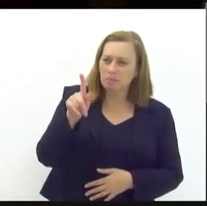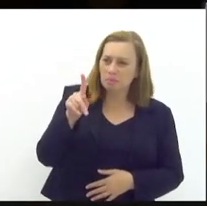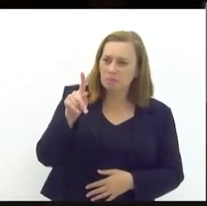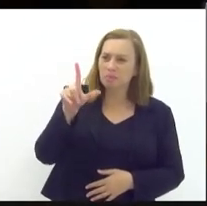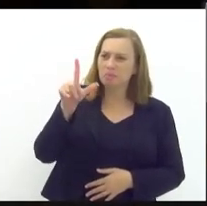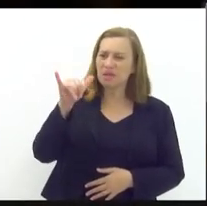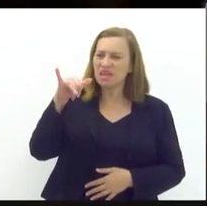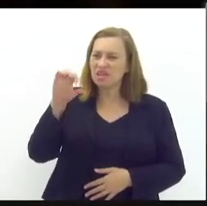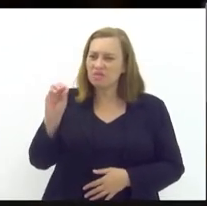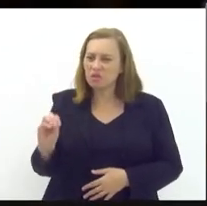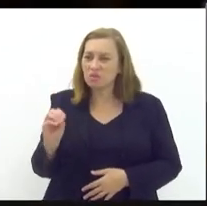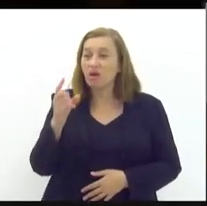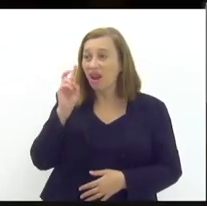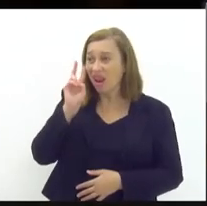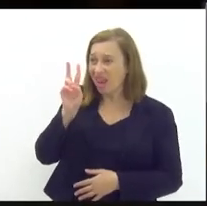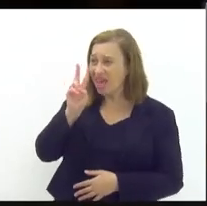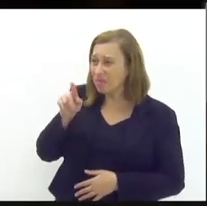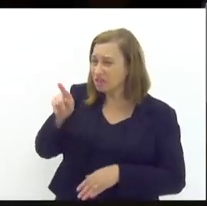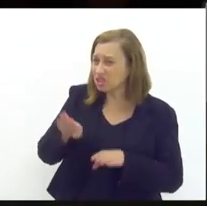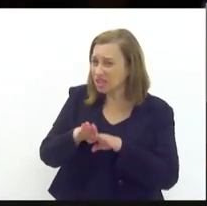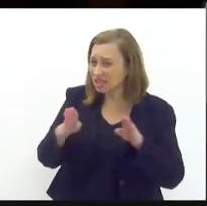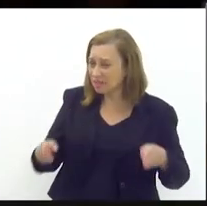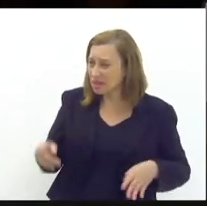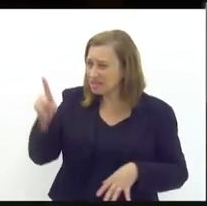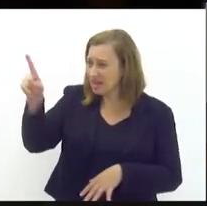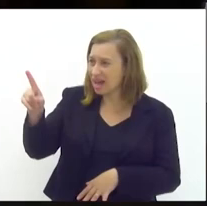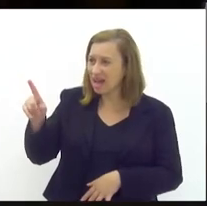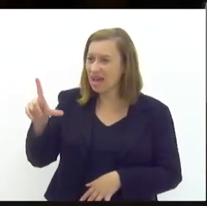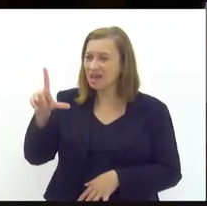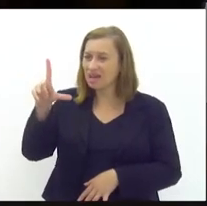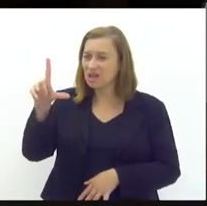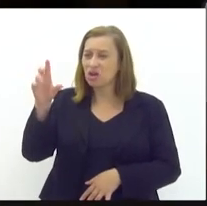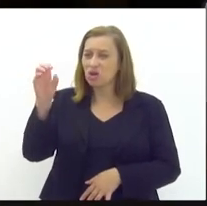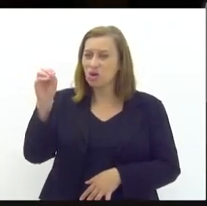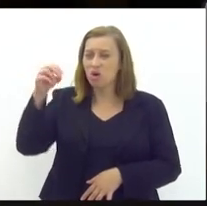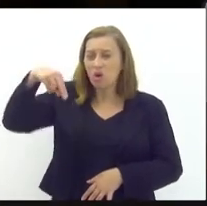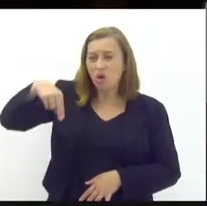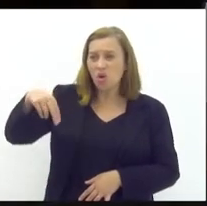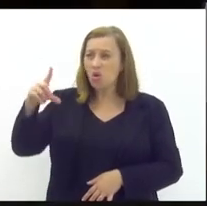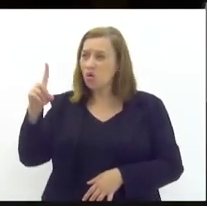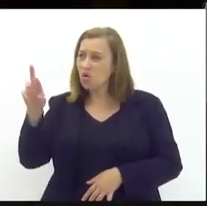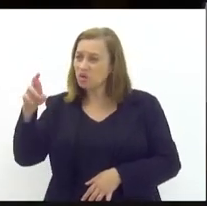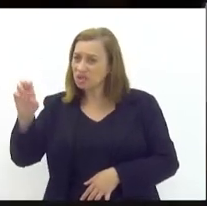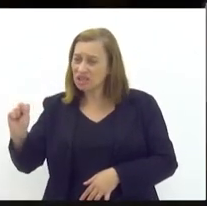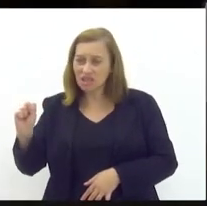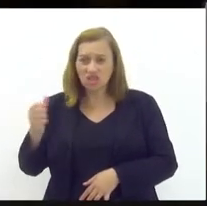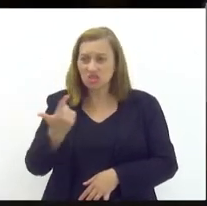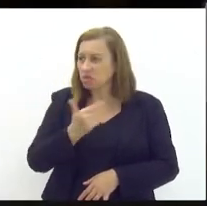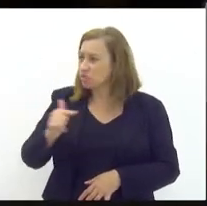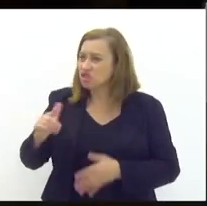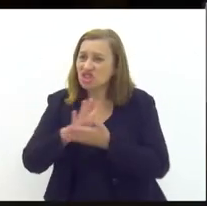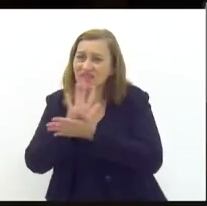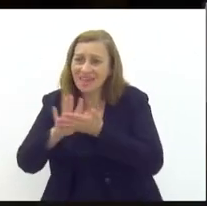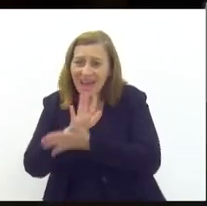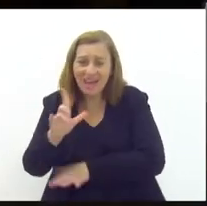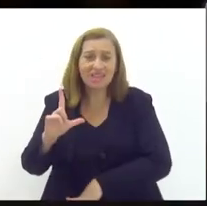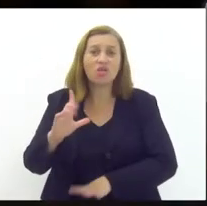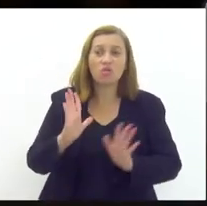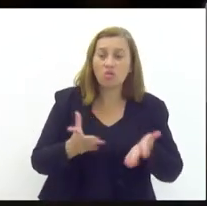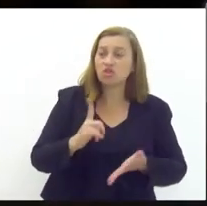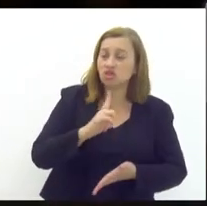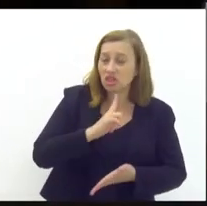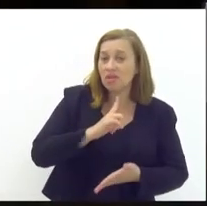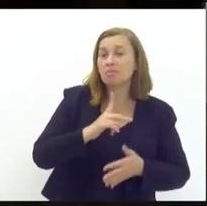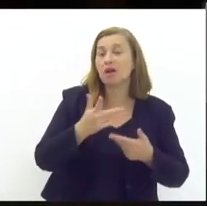lembra quando a gente ficou na mesma enfermaria em Londres e não tinha enfermeiro não tinha nada na cama do lado da outra a gente tem um país que busca